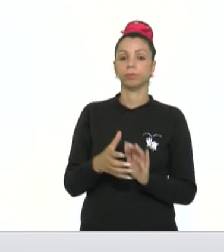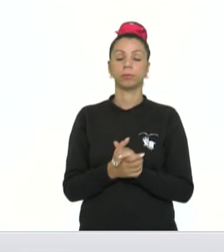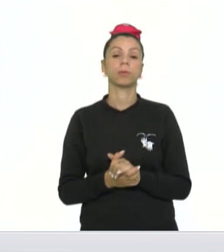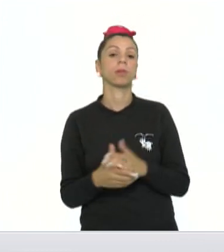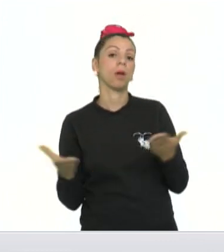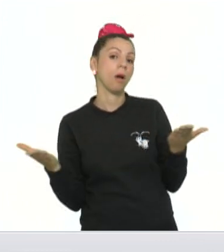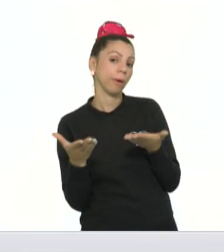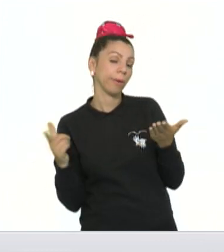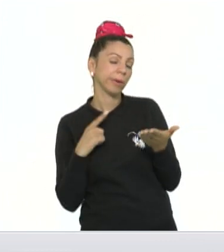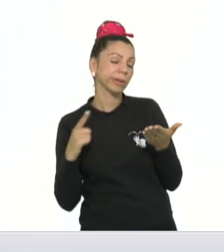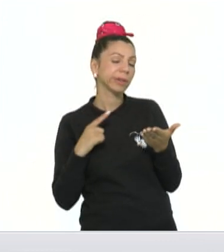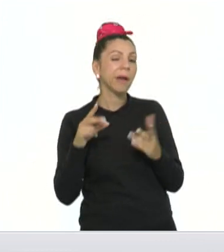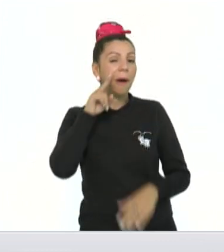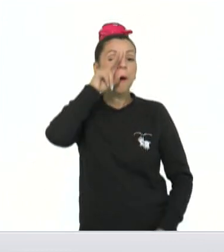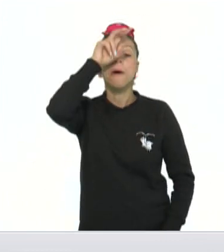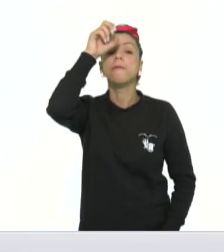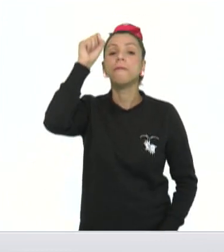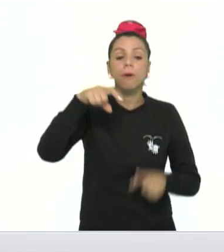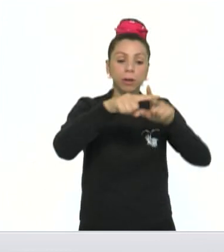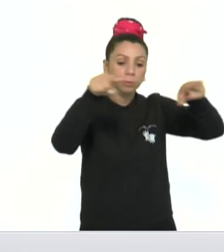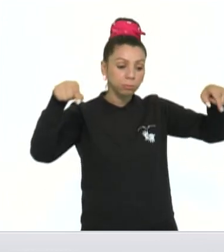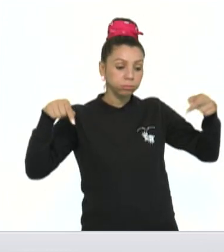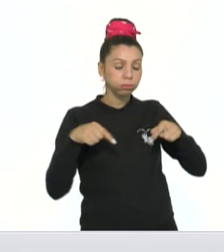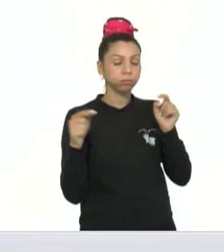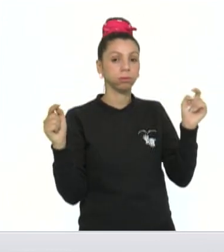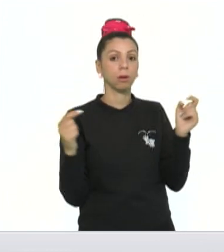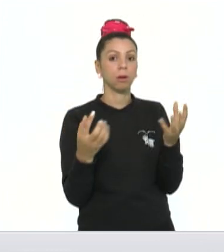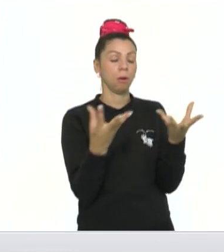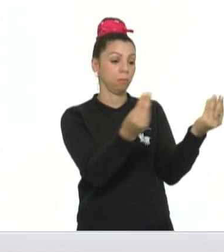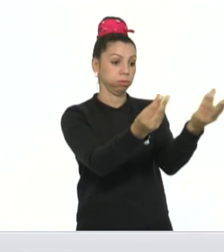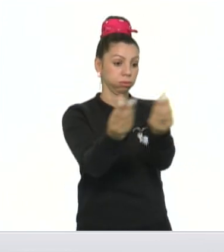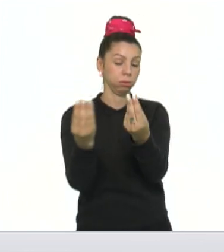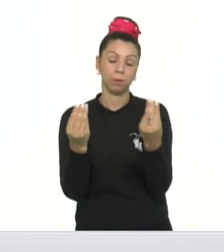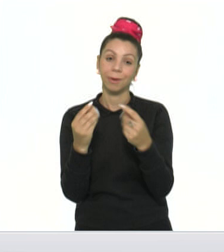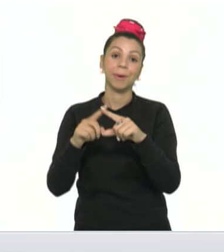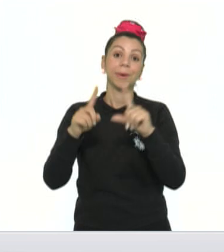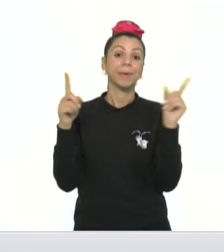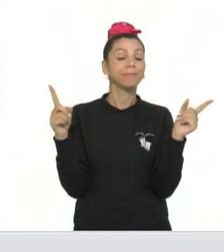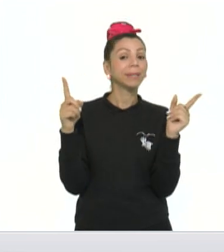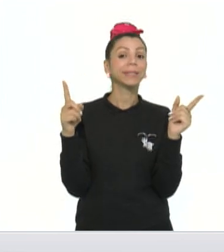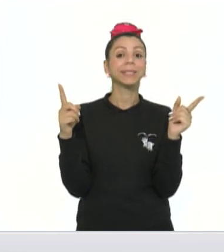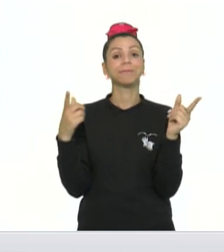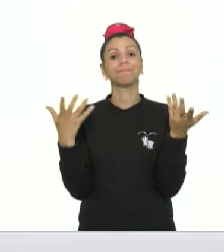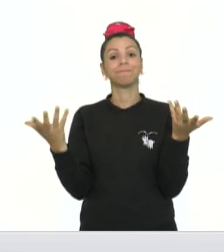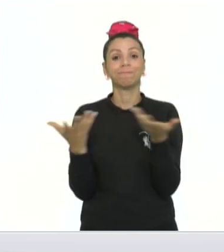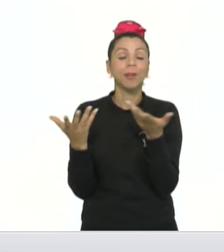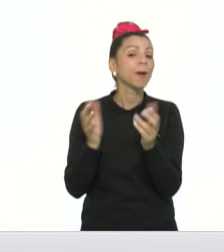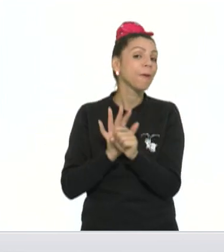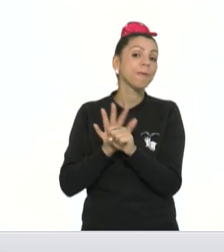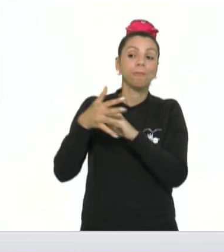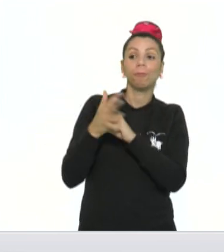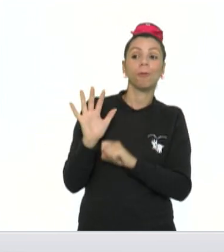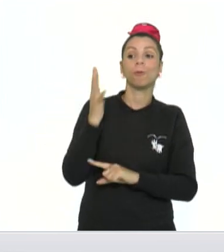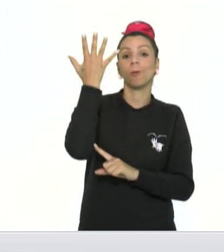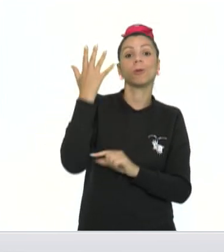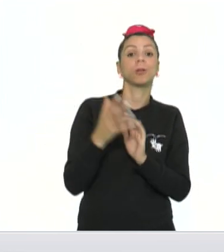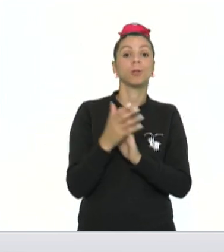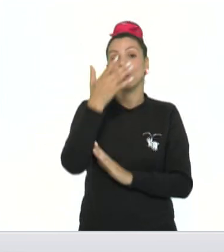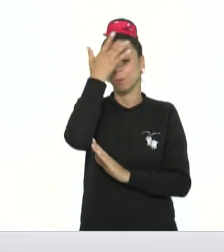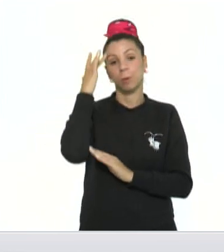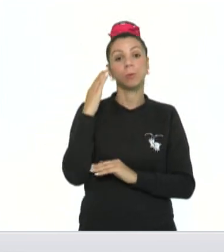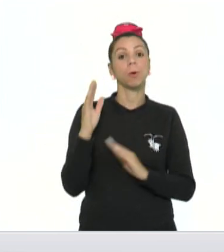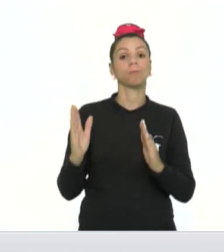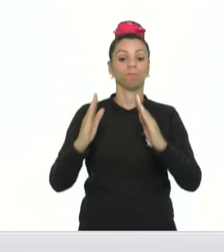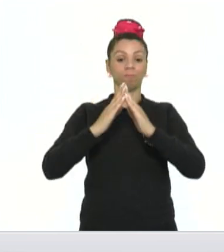forte no salão. Da noite para o dia, esse público ficou trancado em casa por conta da quarentena e a gente teve que